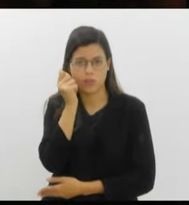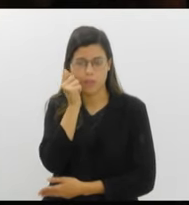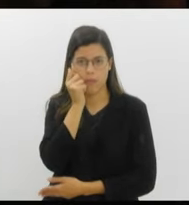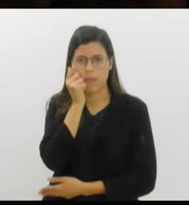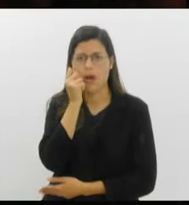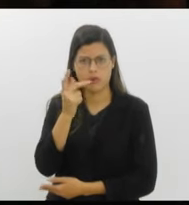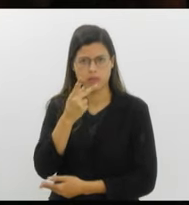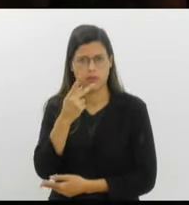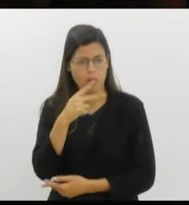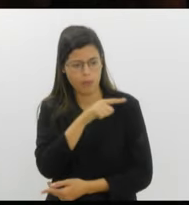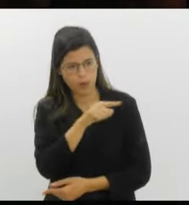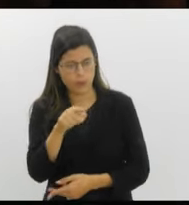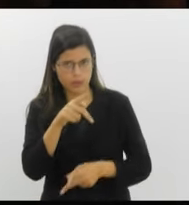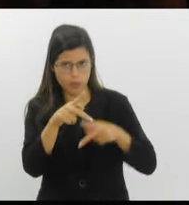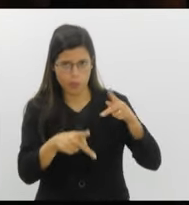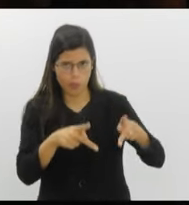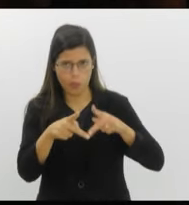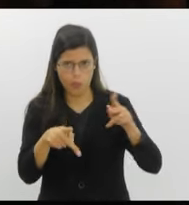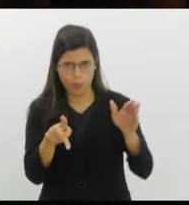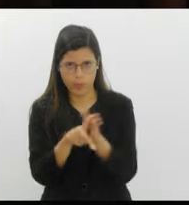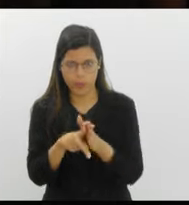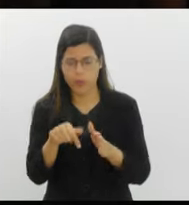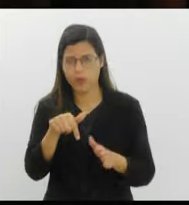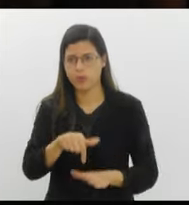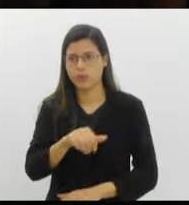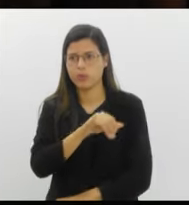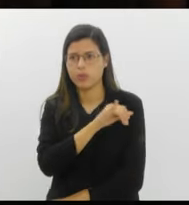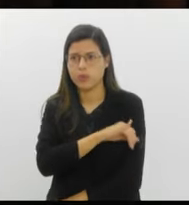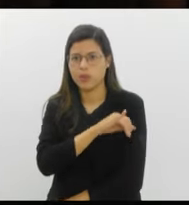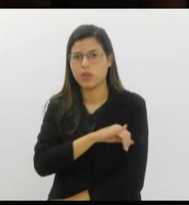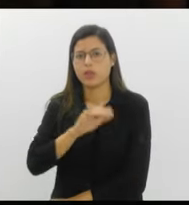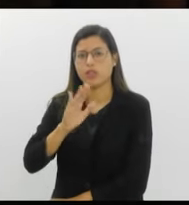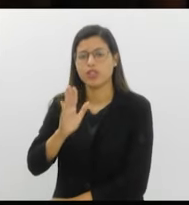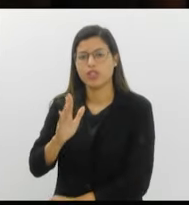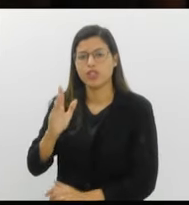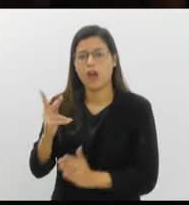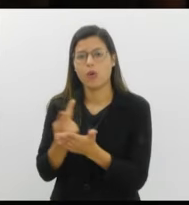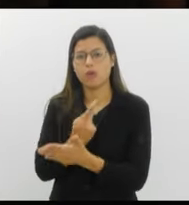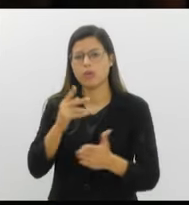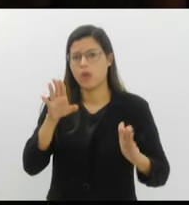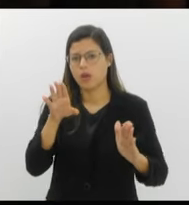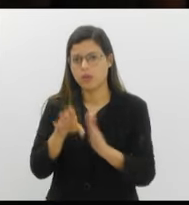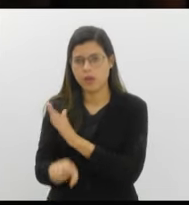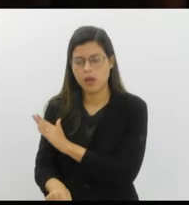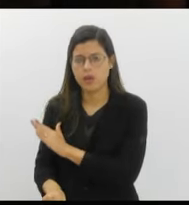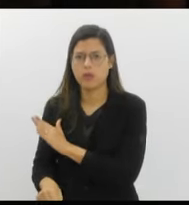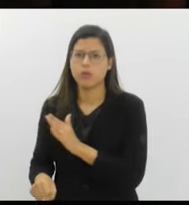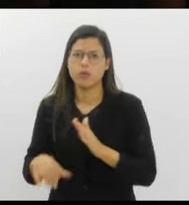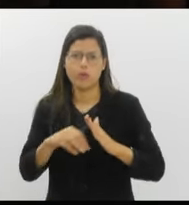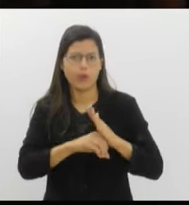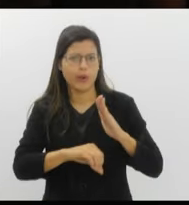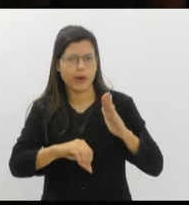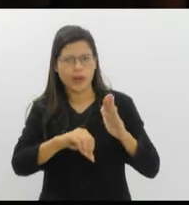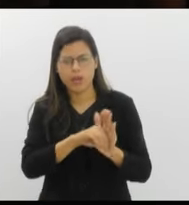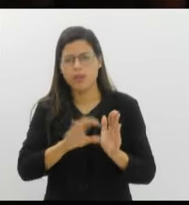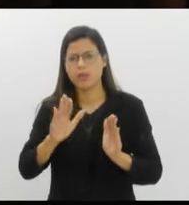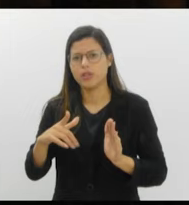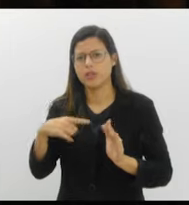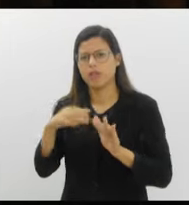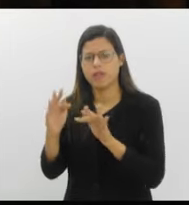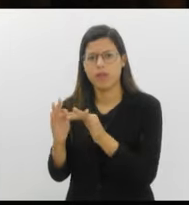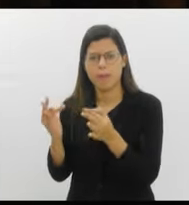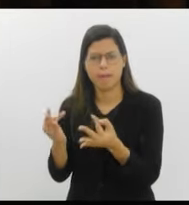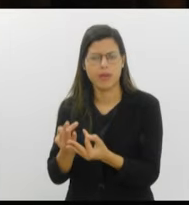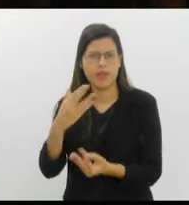Rio de Janeiro, que já foi vítima em algum momento de algum assalto, de algum crime, que já teve um familiar, um filho, uma filha, um